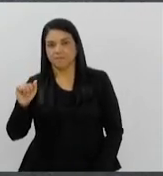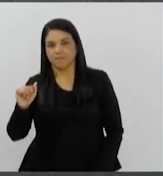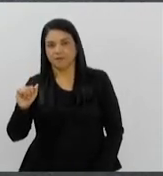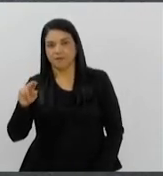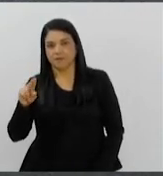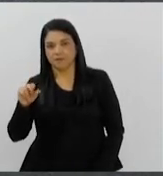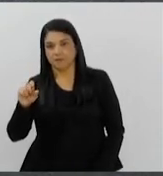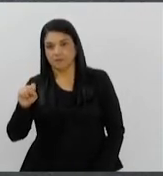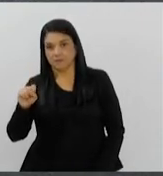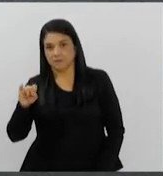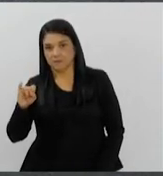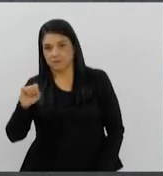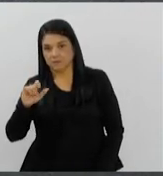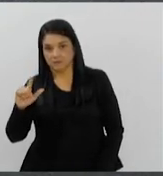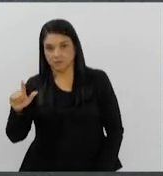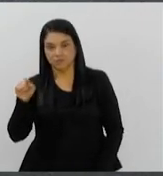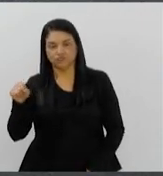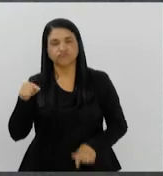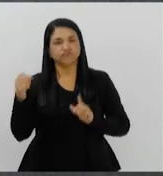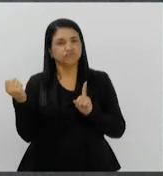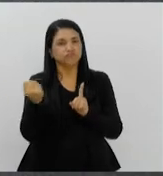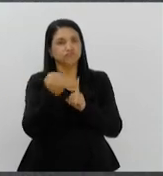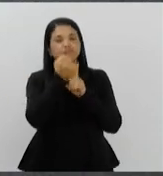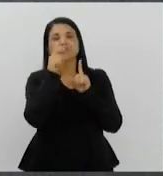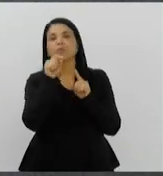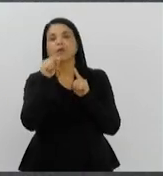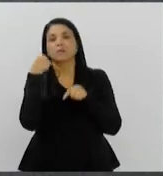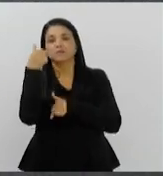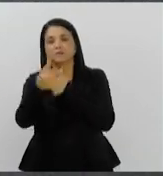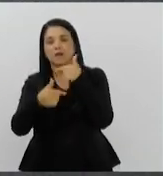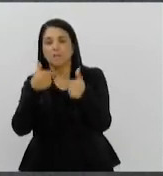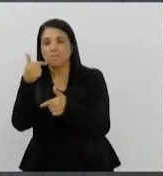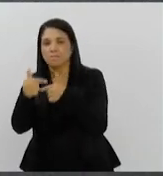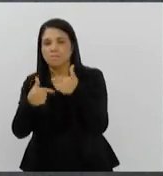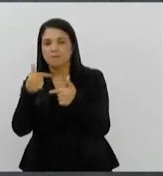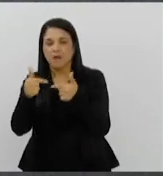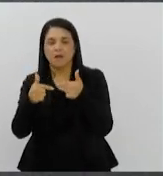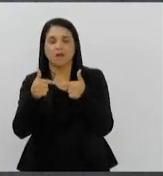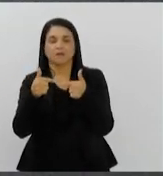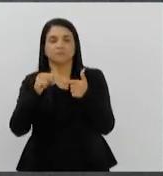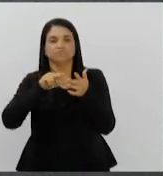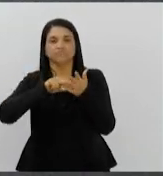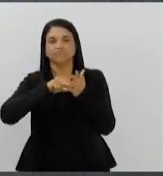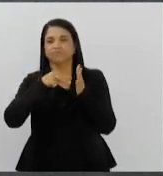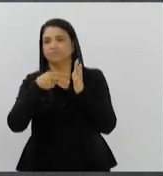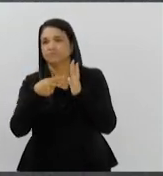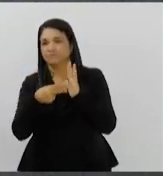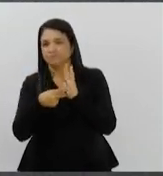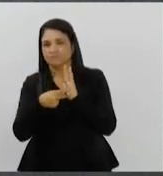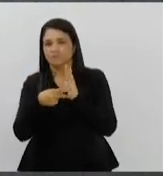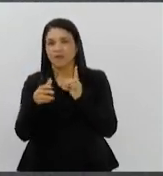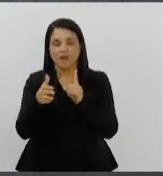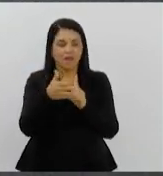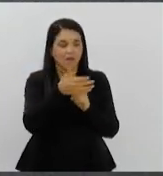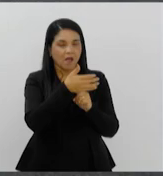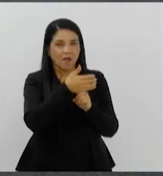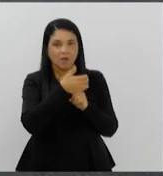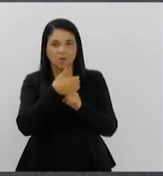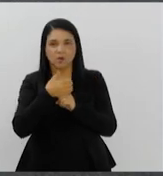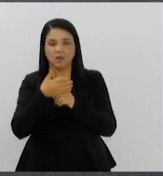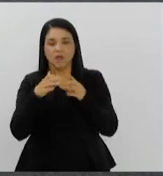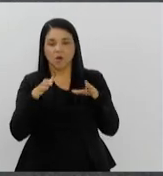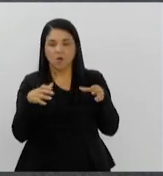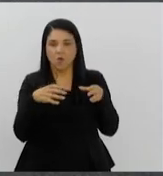se destaca pelo trabalho que tem prestado no sentido de acolher a